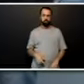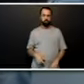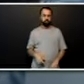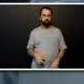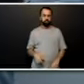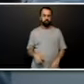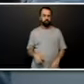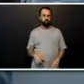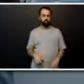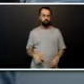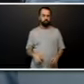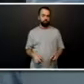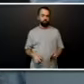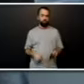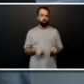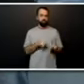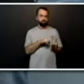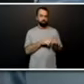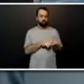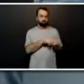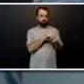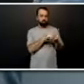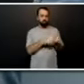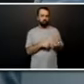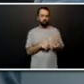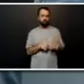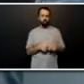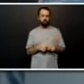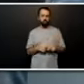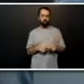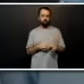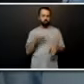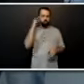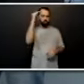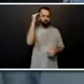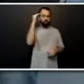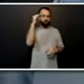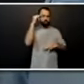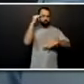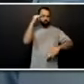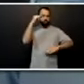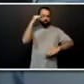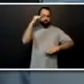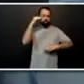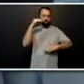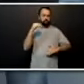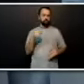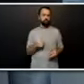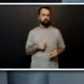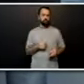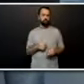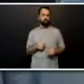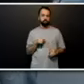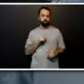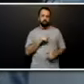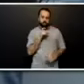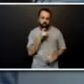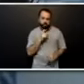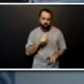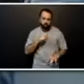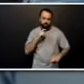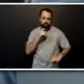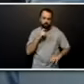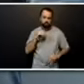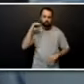quando comenta-se sobre temperaturas máxima e mínima, eles falam: no dia